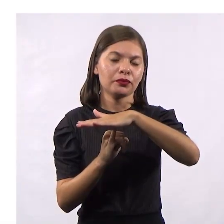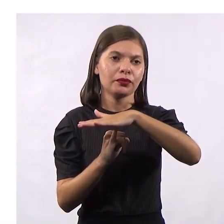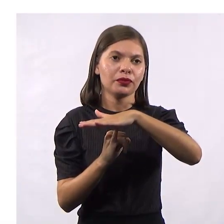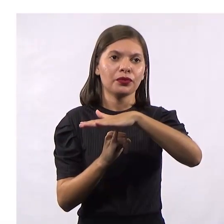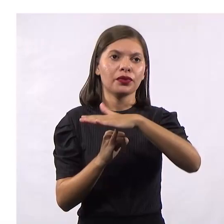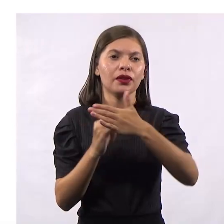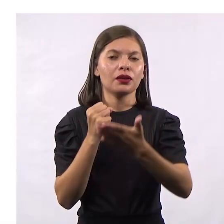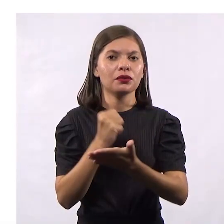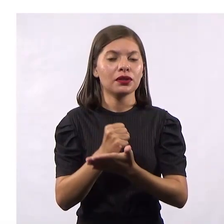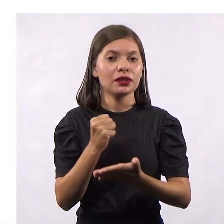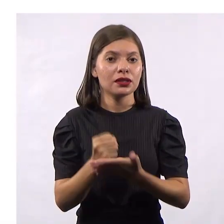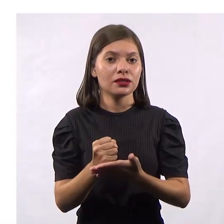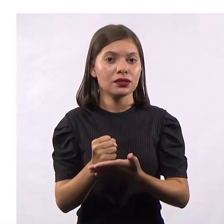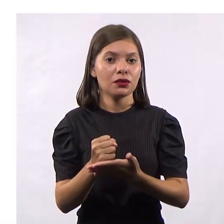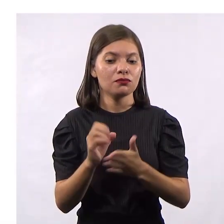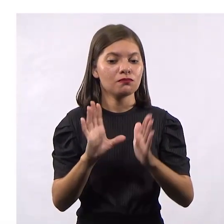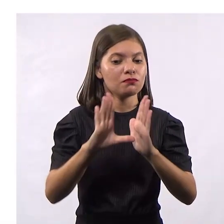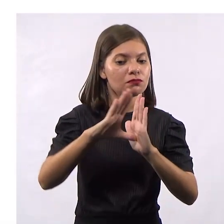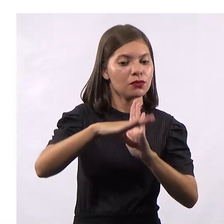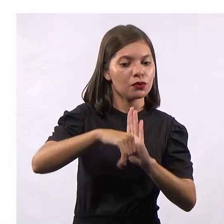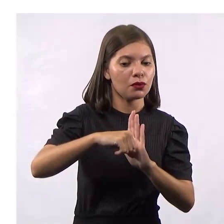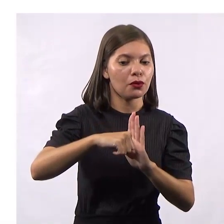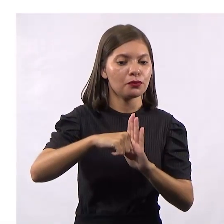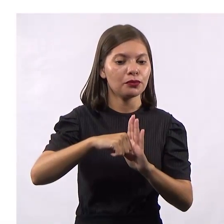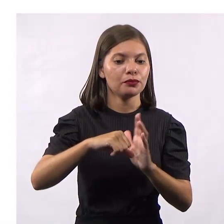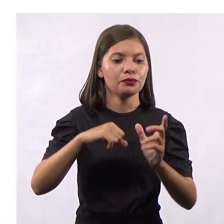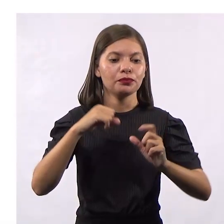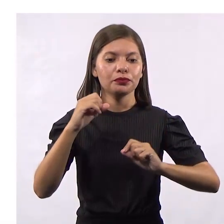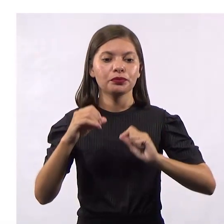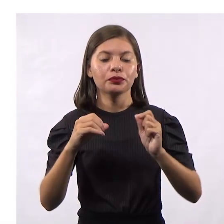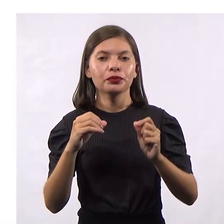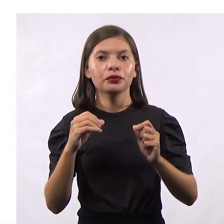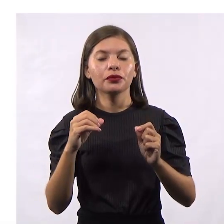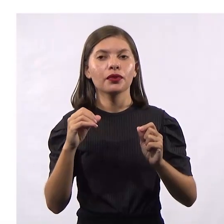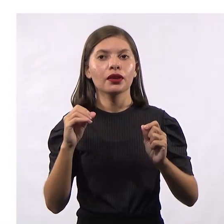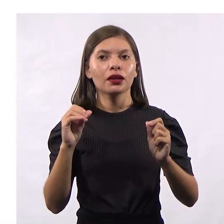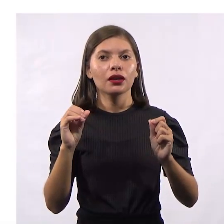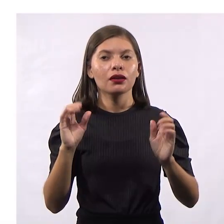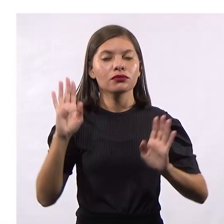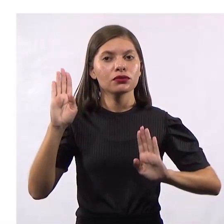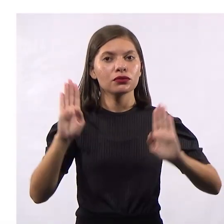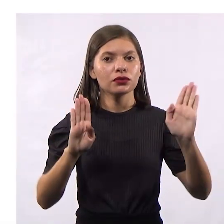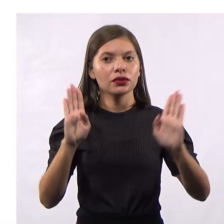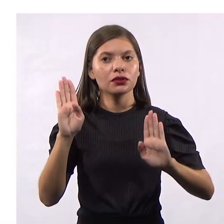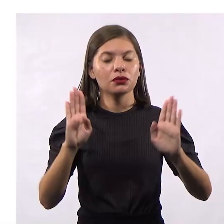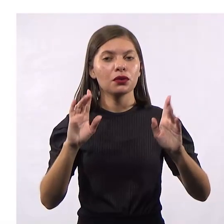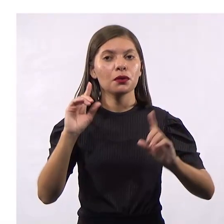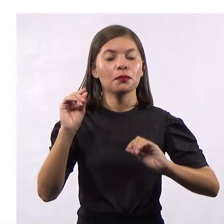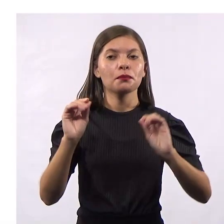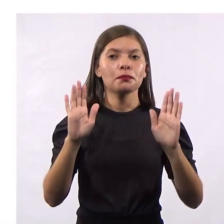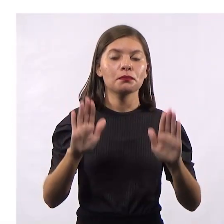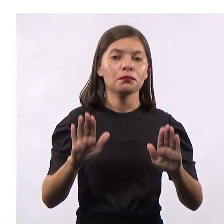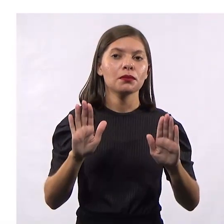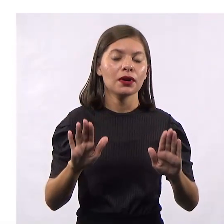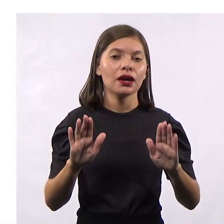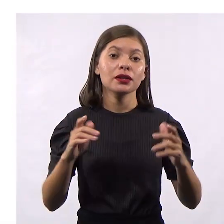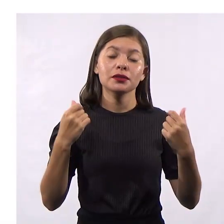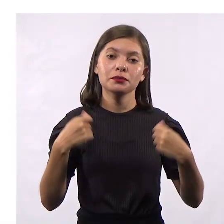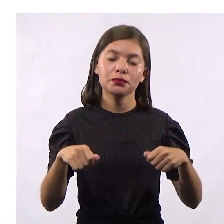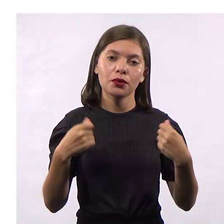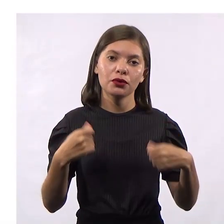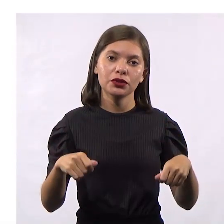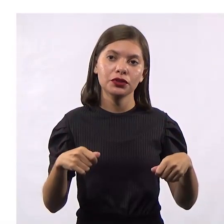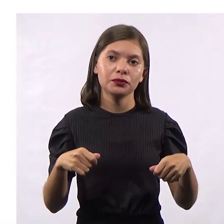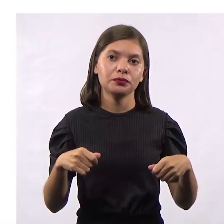né, a subcontratação, porque isso seria uma fraude ao processo licitatório, mas para outra parte da doutrina